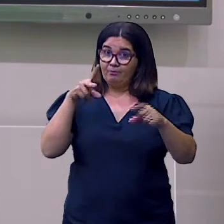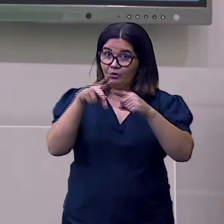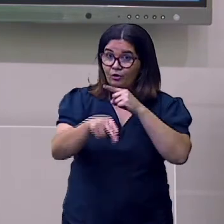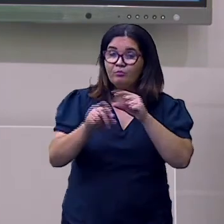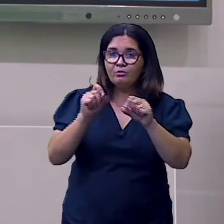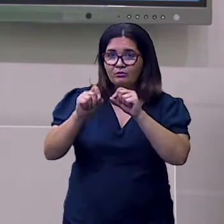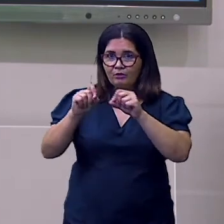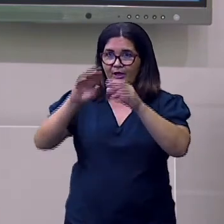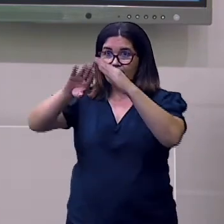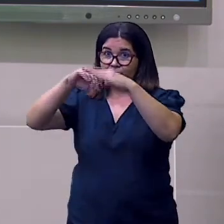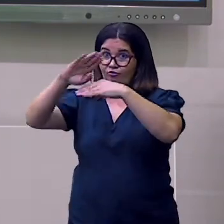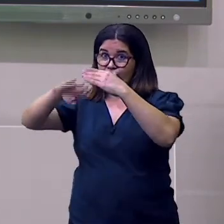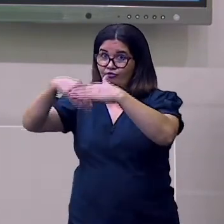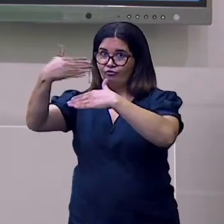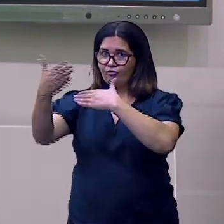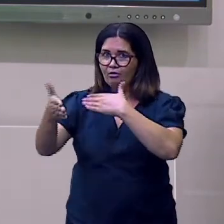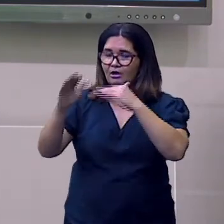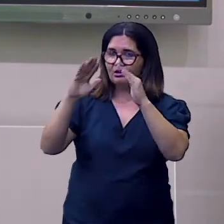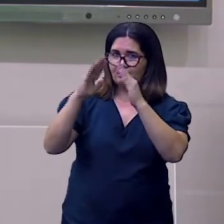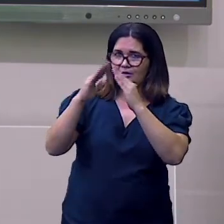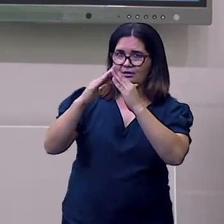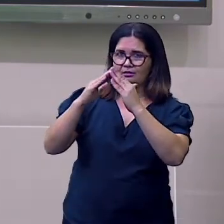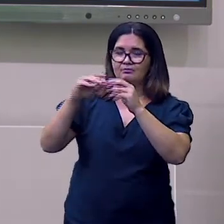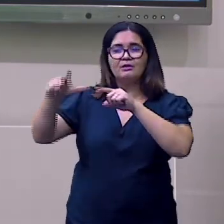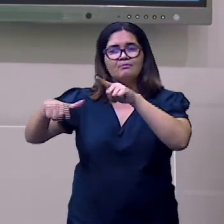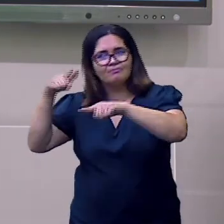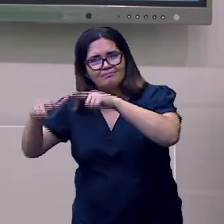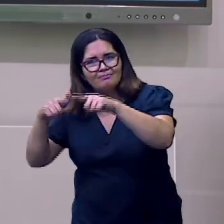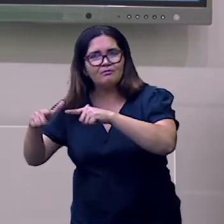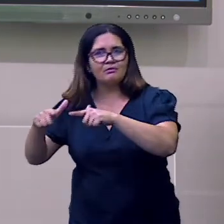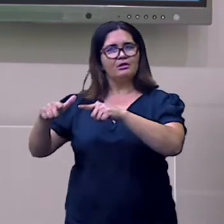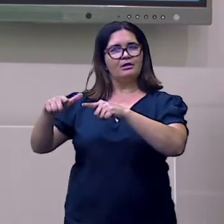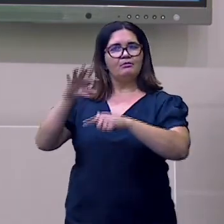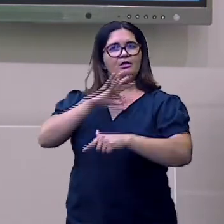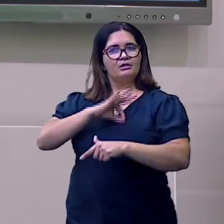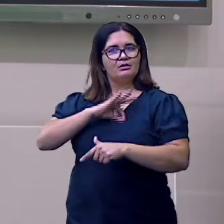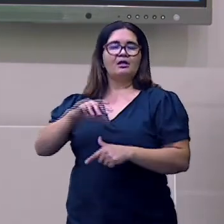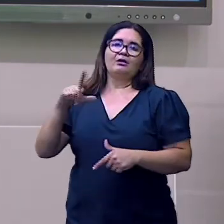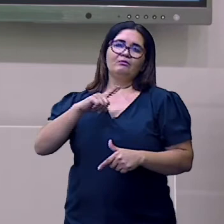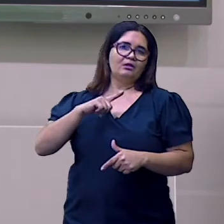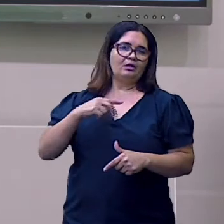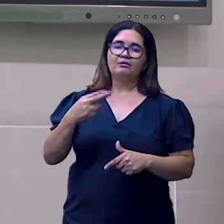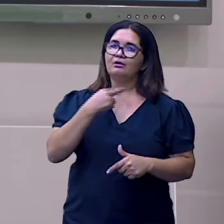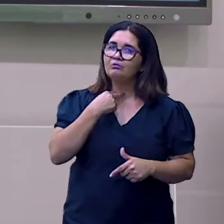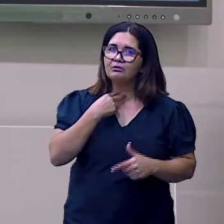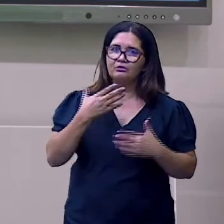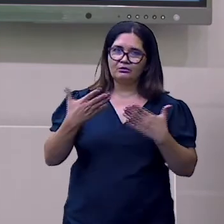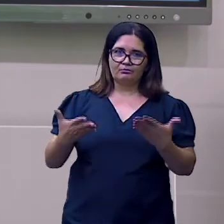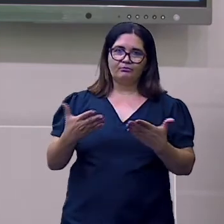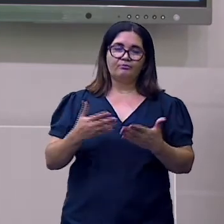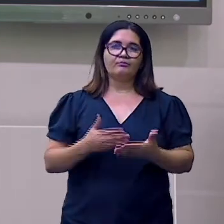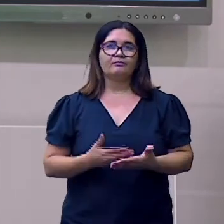do dia a dia da casa, é óbvio que ela pode até para o bom andamento do lar.